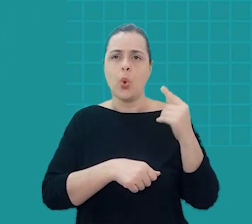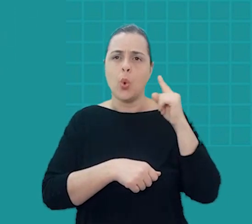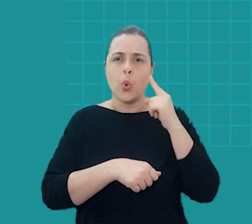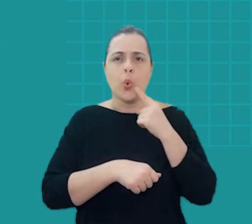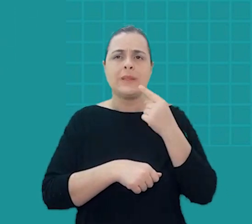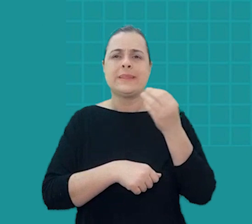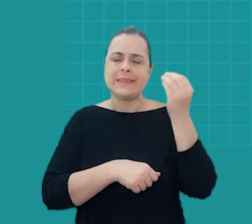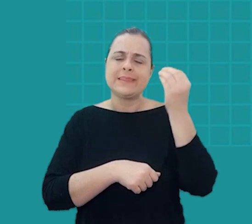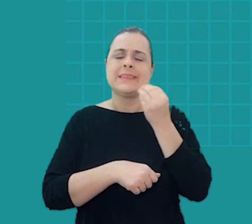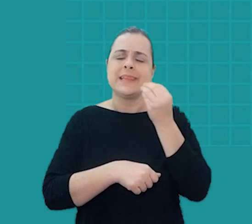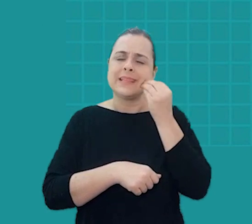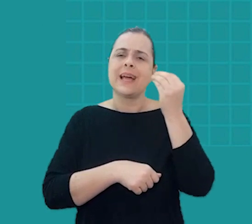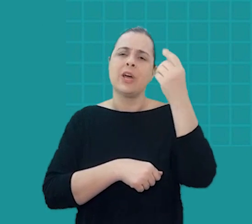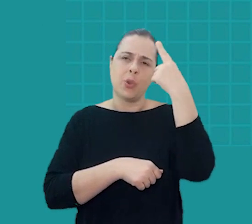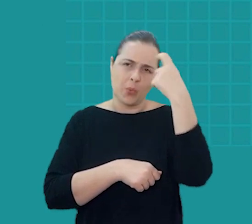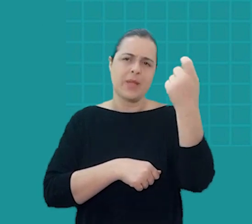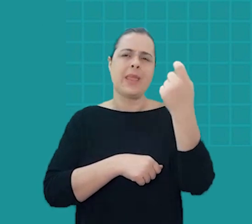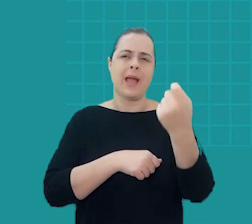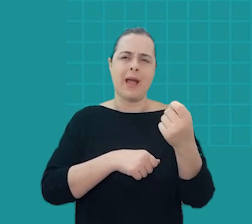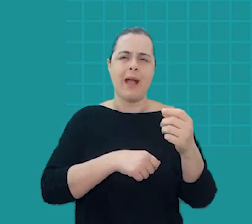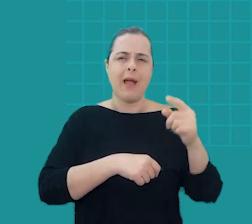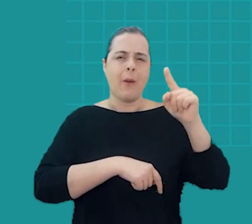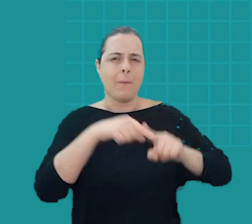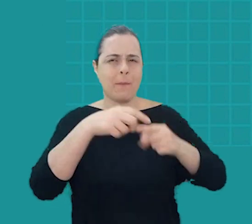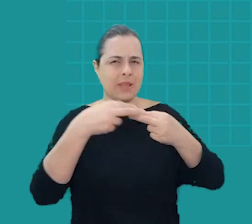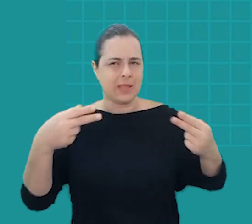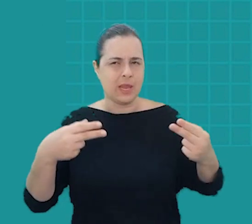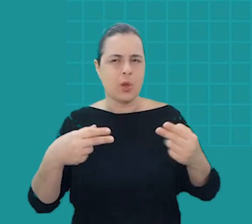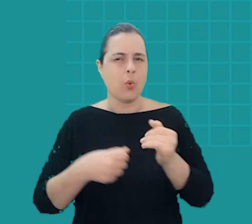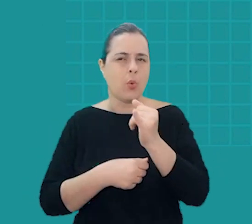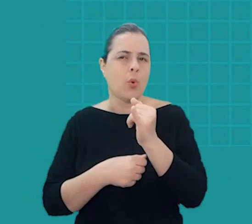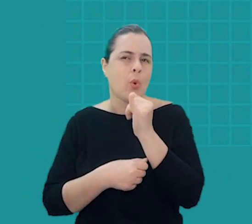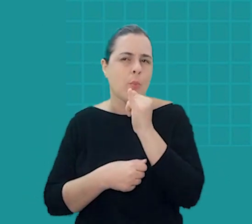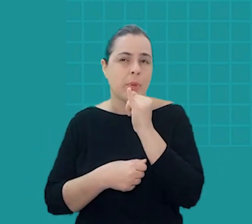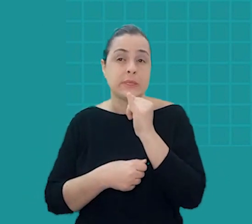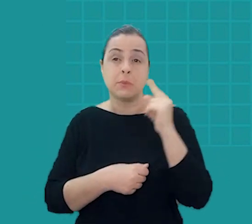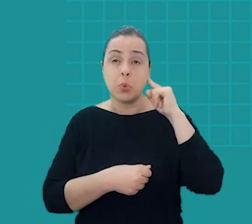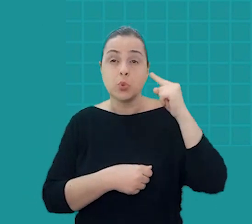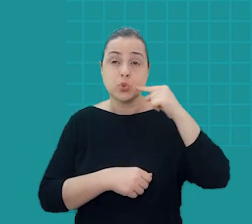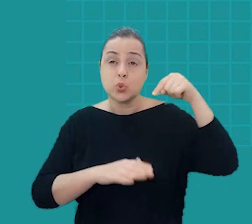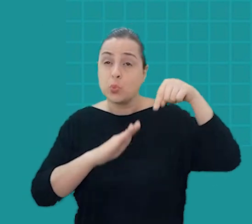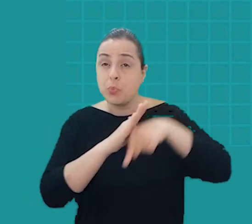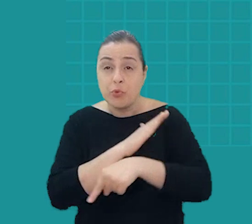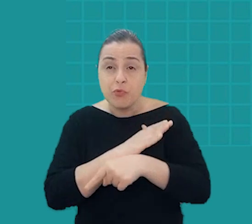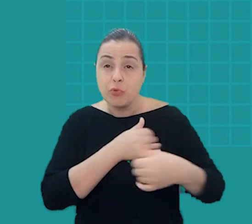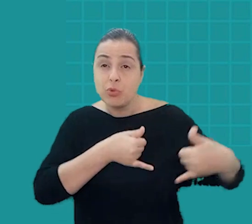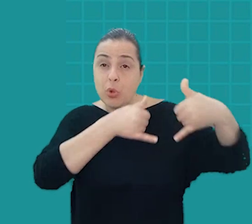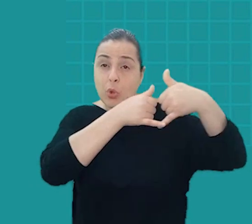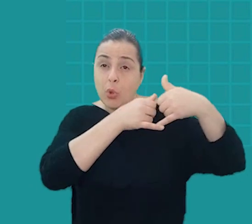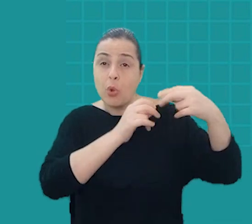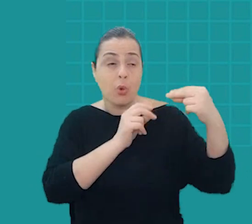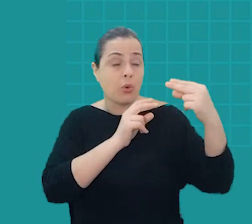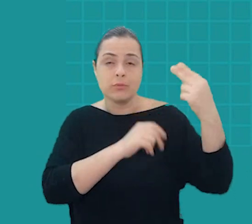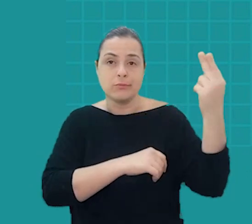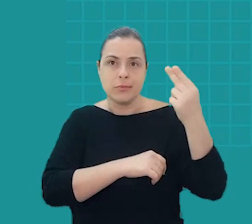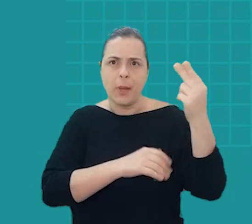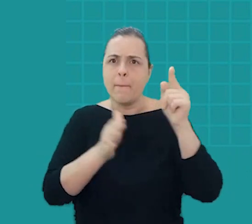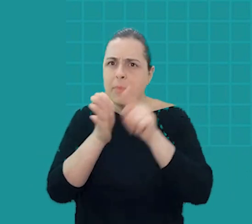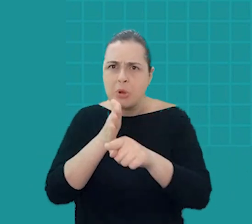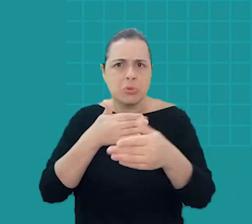vai conseguir pegar. E com o papel higiênico, por exemplo, você vai conseguir. E